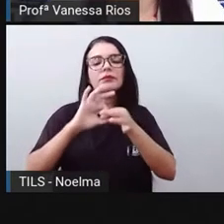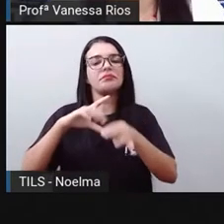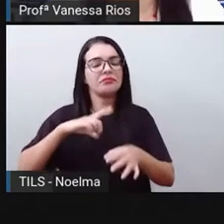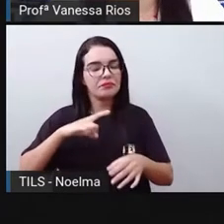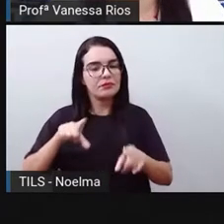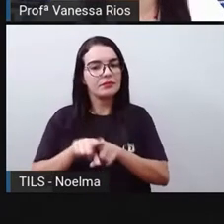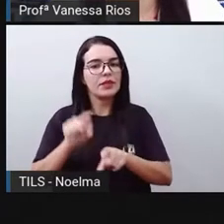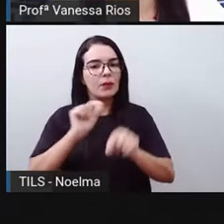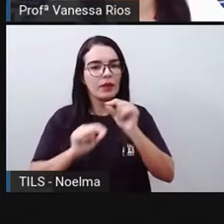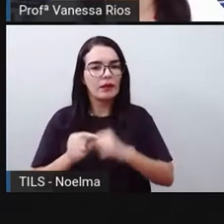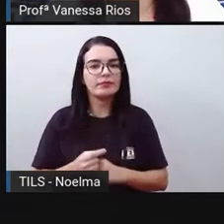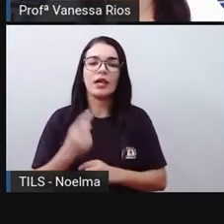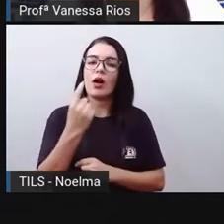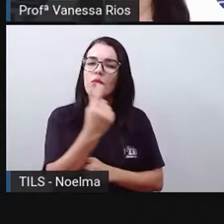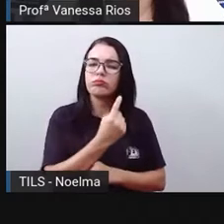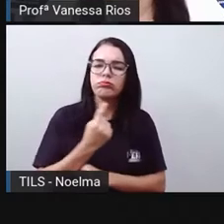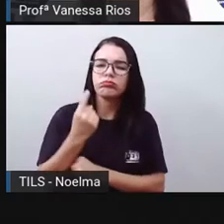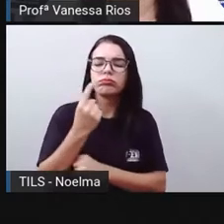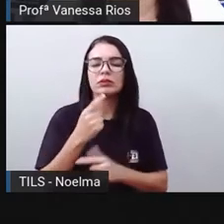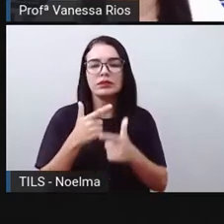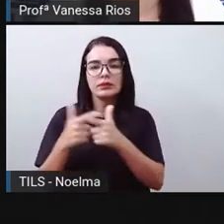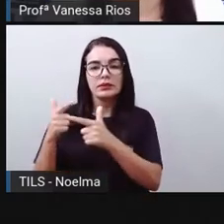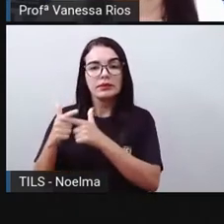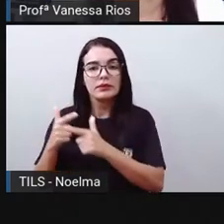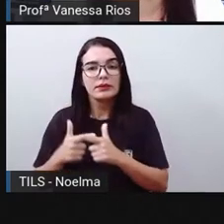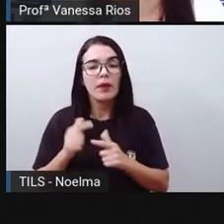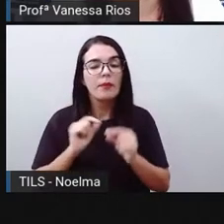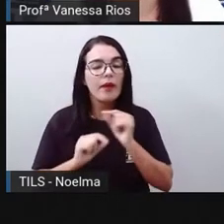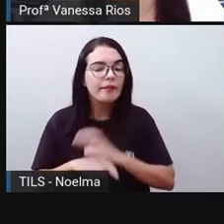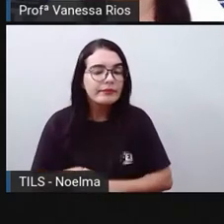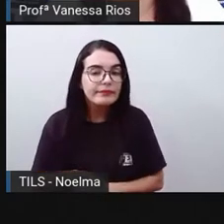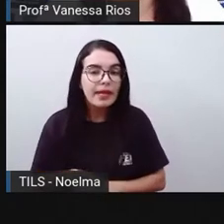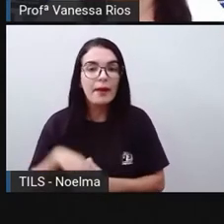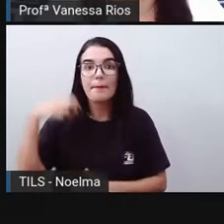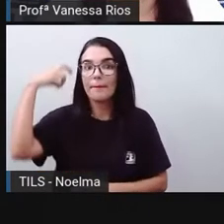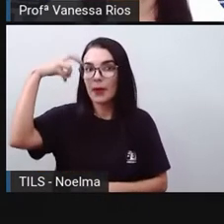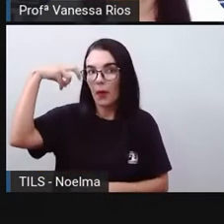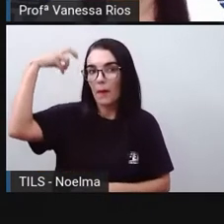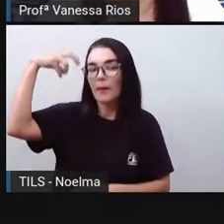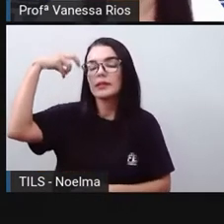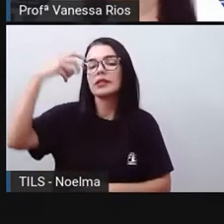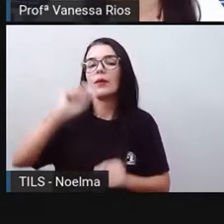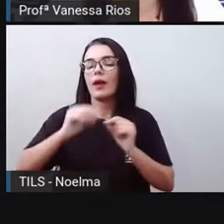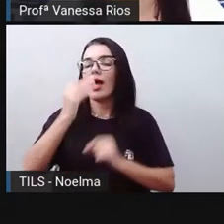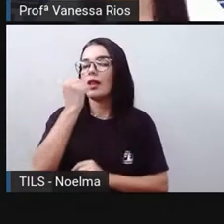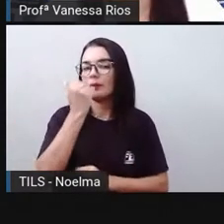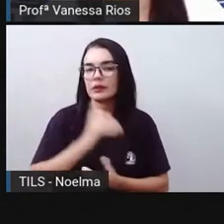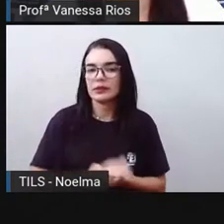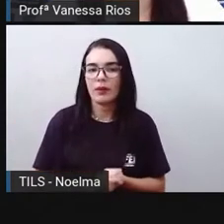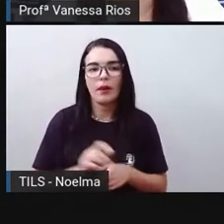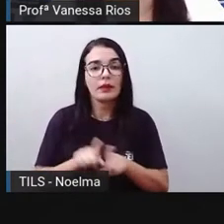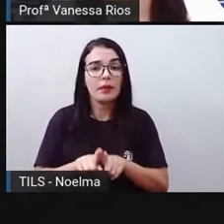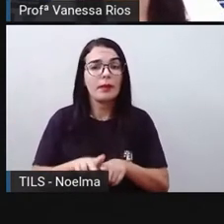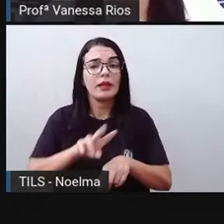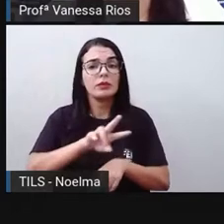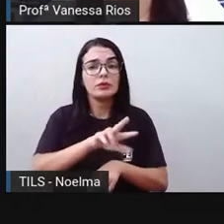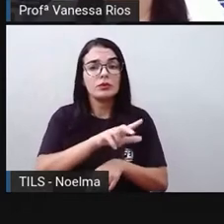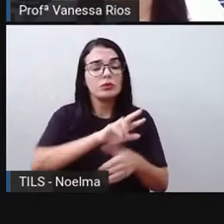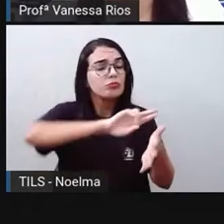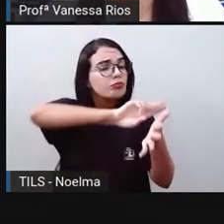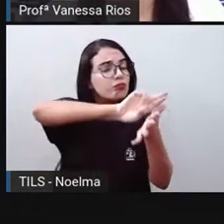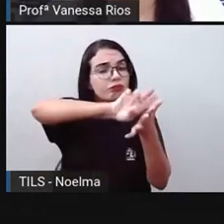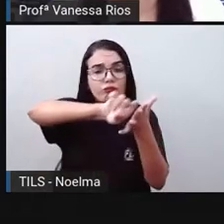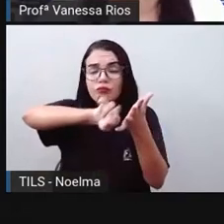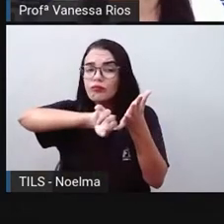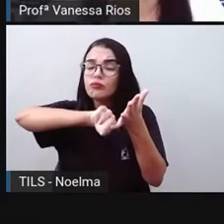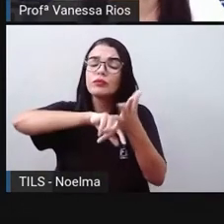uma dessas questões é justamente nos preocupar com a alimentação e com todas as ações que envolvem